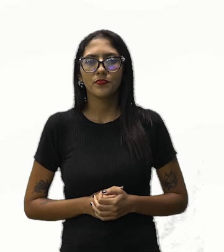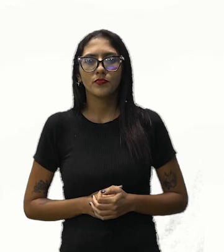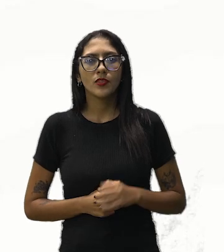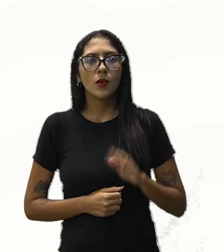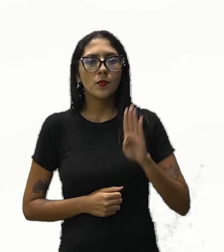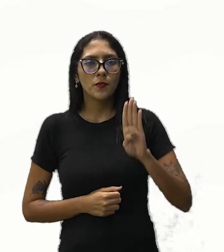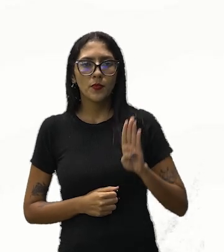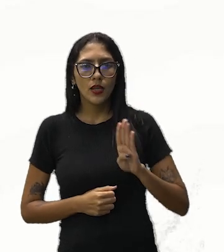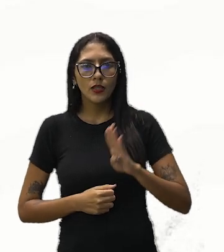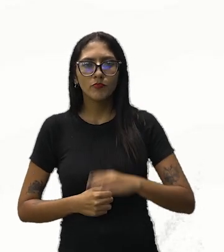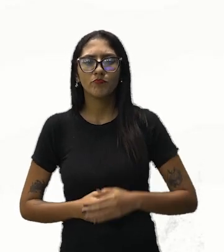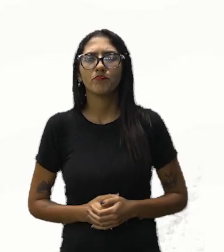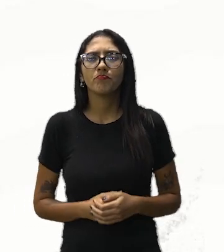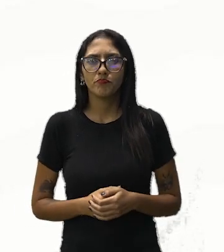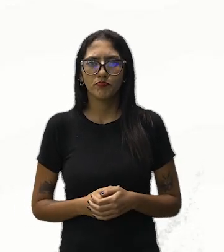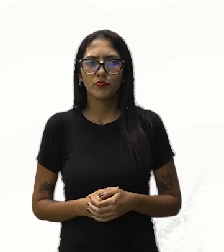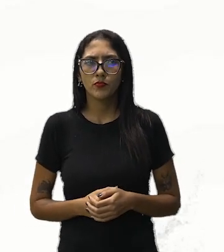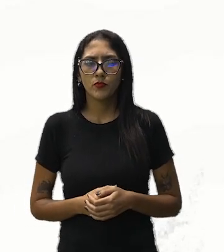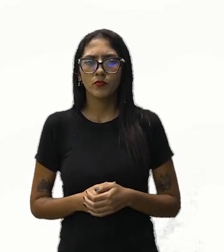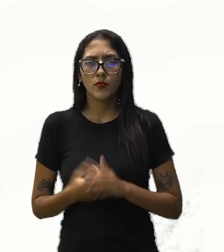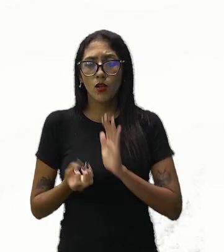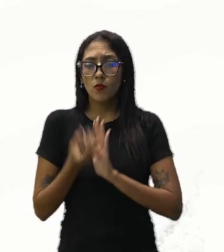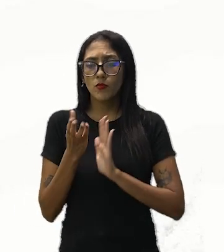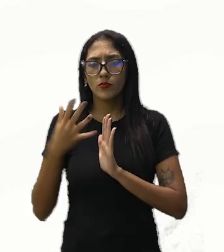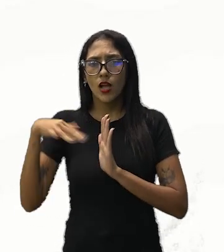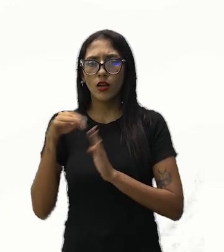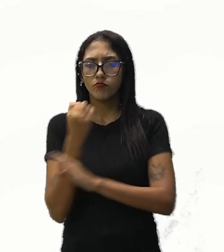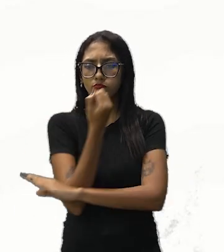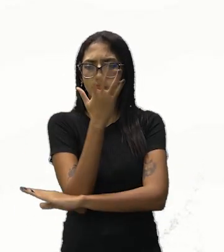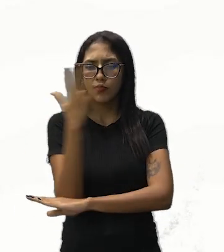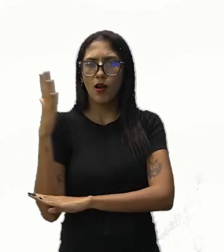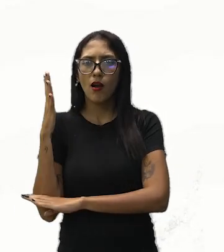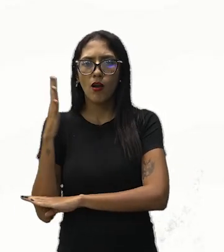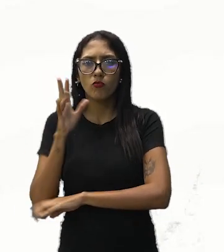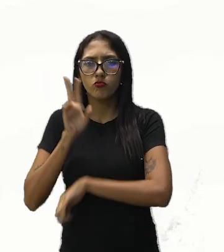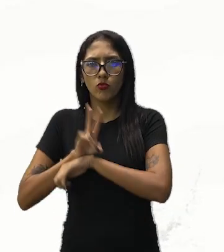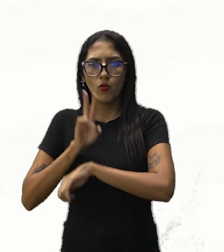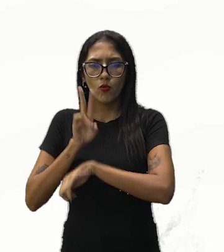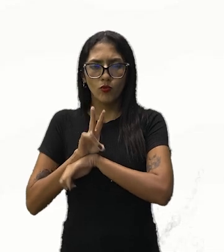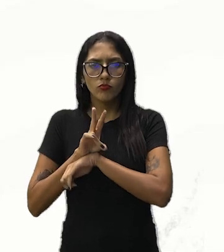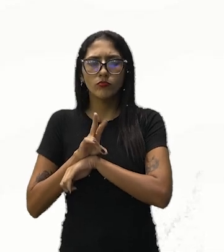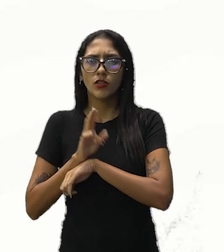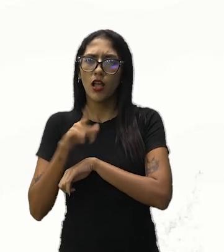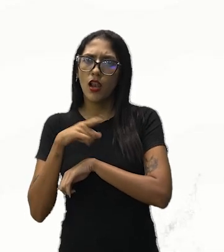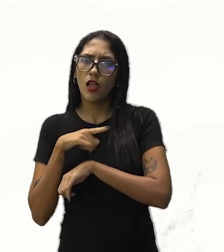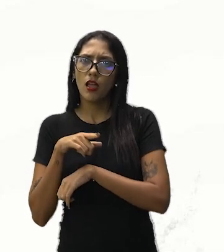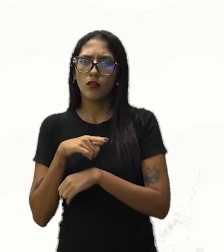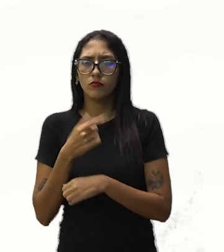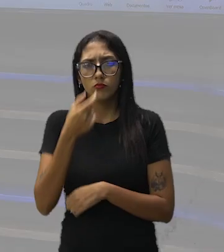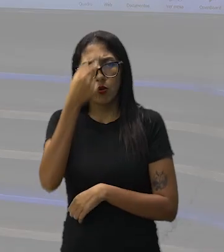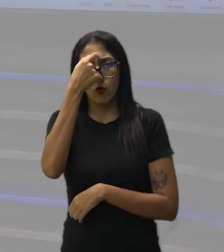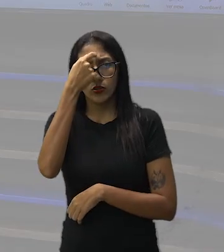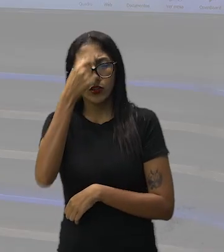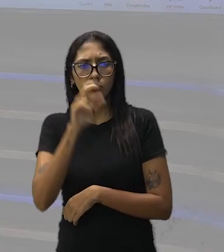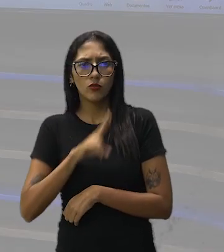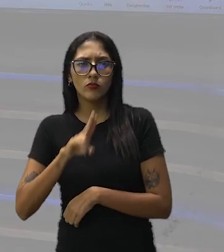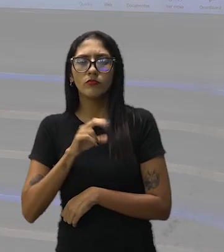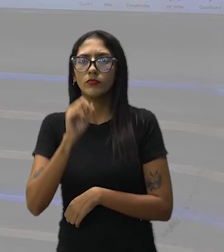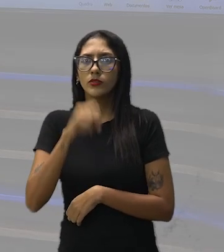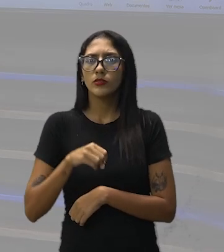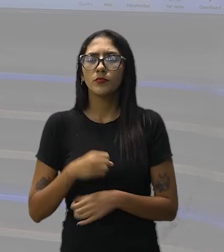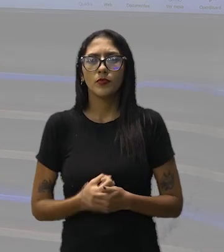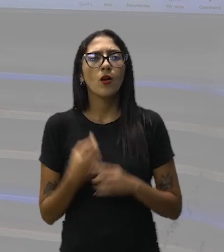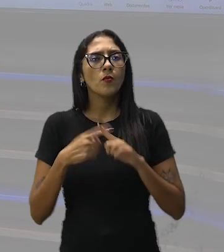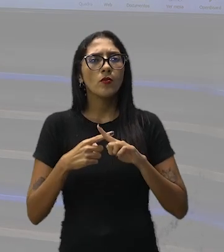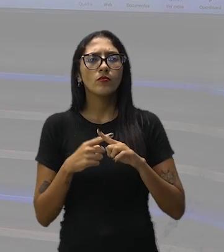de reservas florestais urbanas. É uma atitude sustentável? Sim. Por quê? Porque a gente